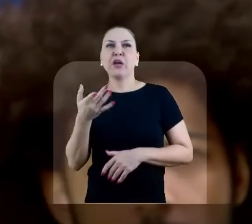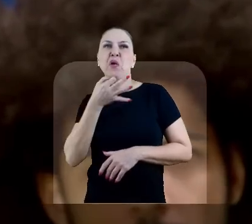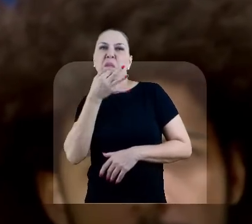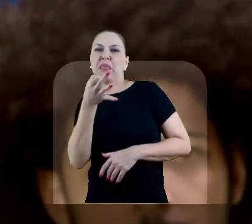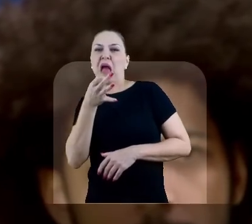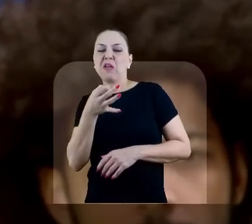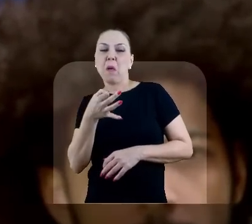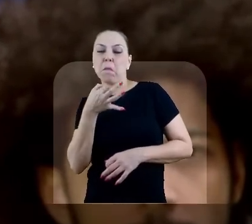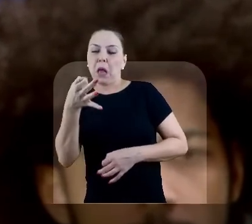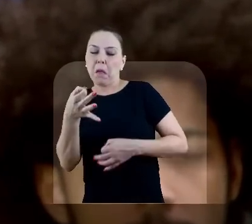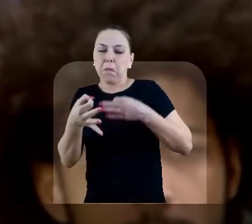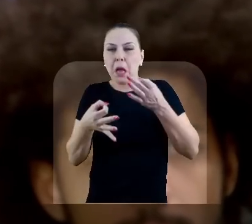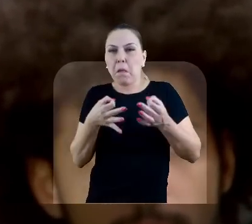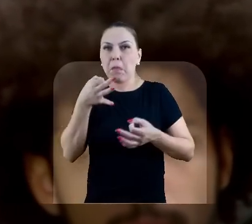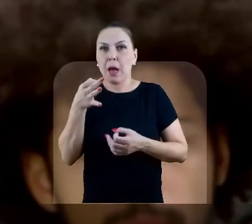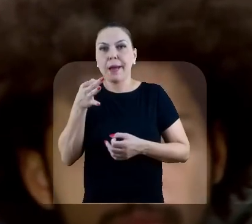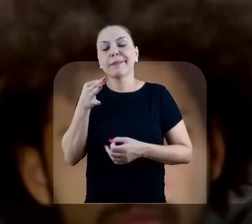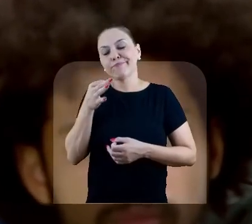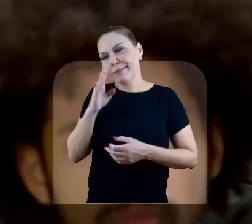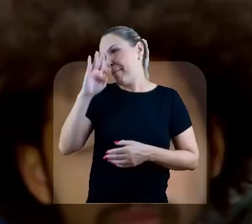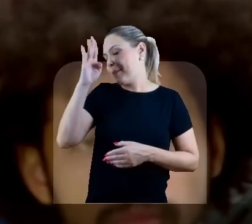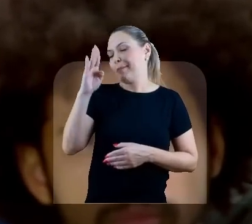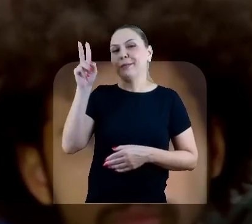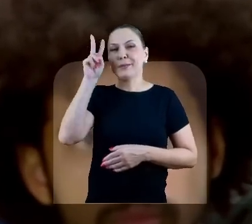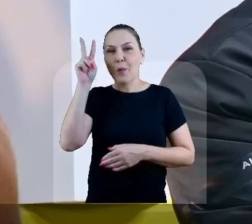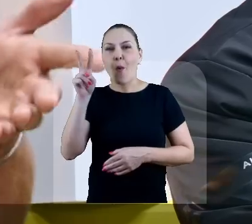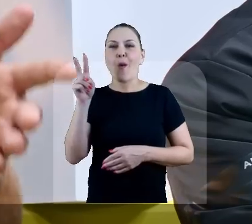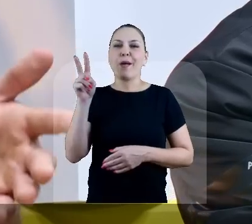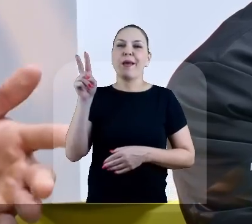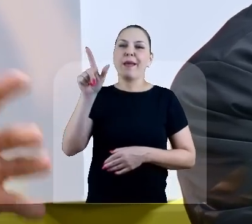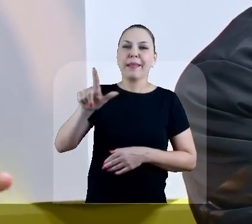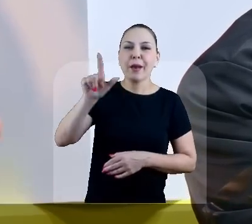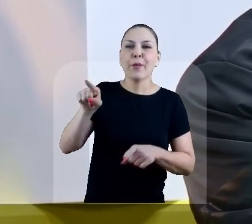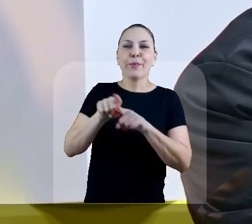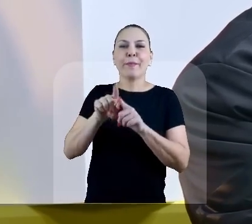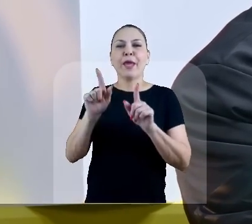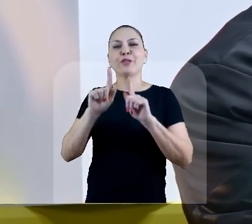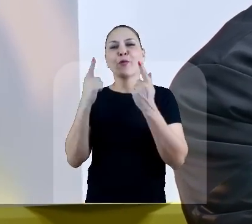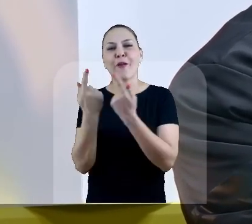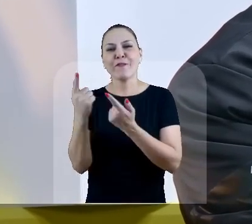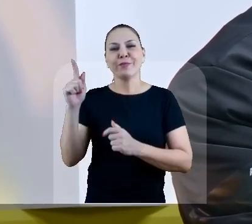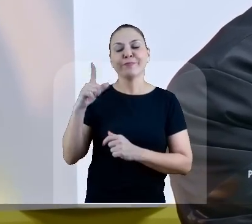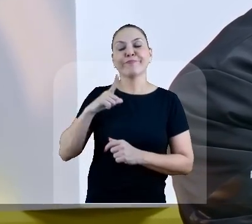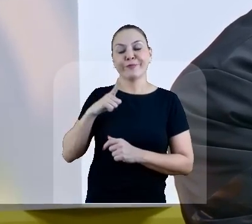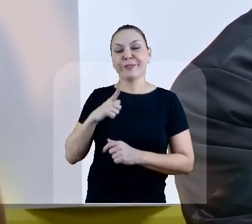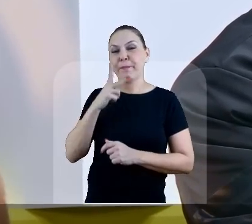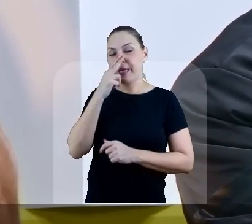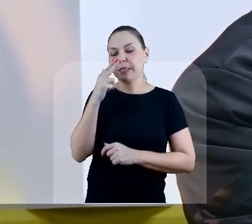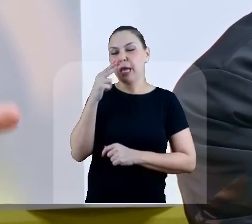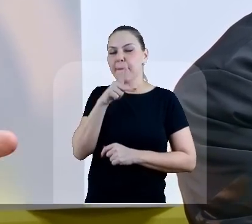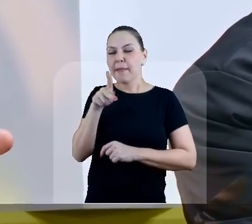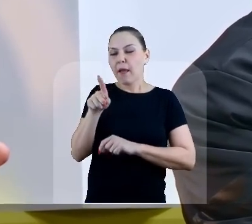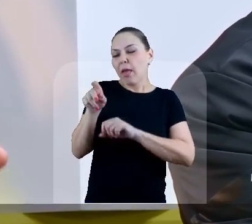faziam um comentário ou outro, e principalmente os de história, literatura e geografia. Sempre envenenava ali. E